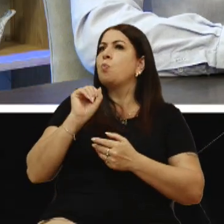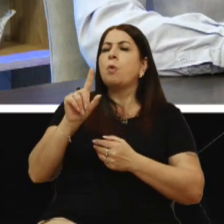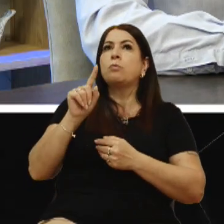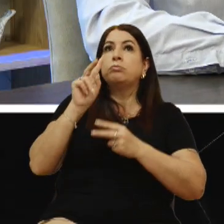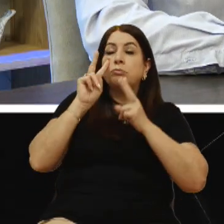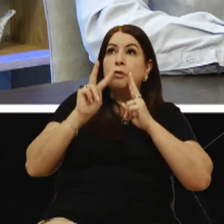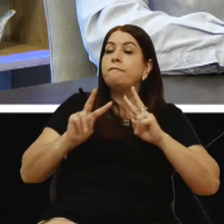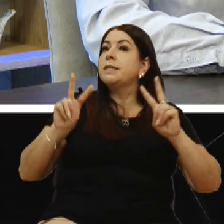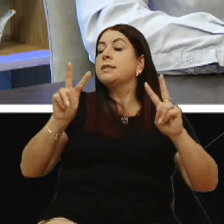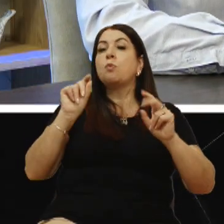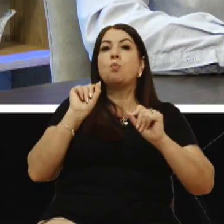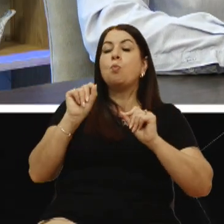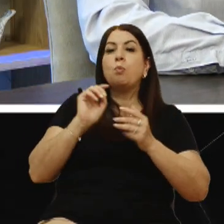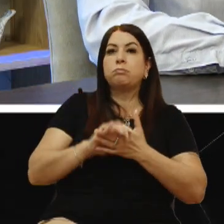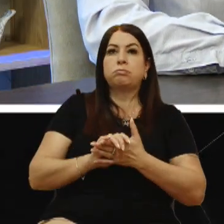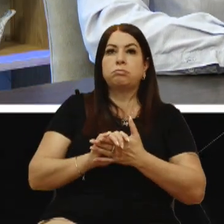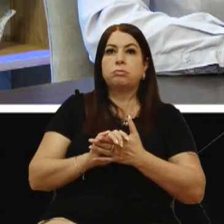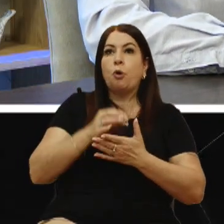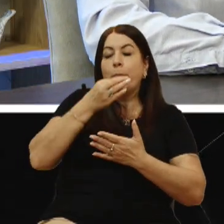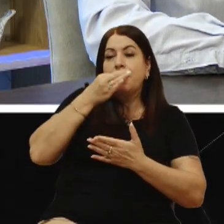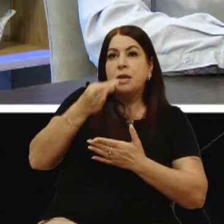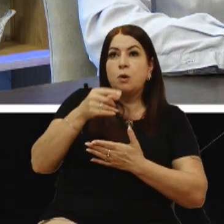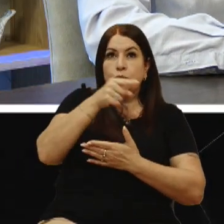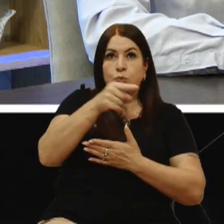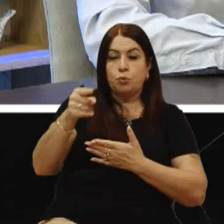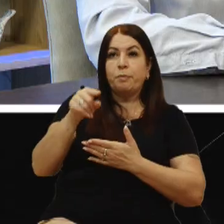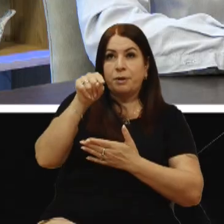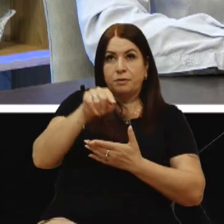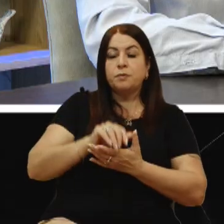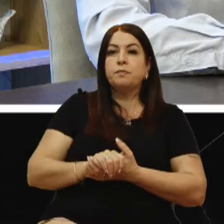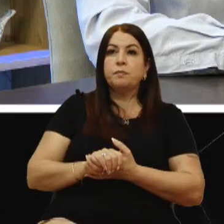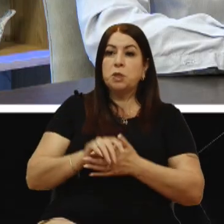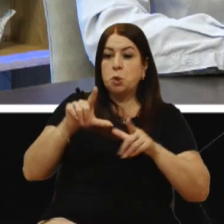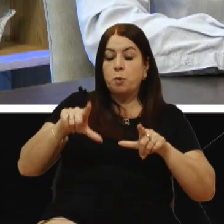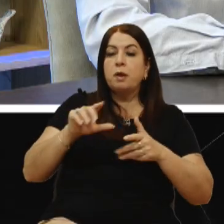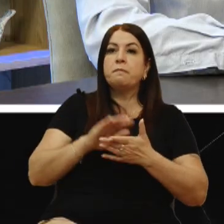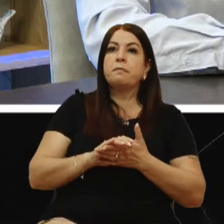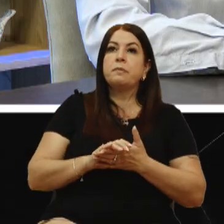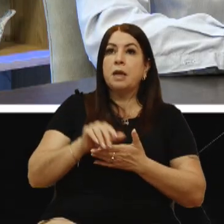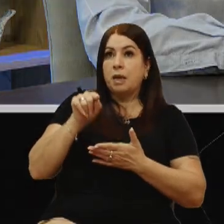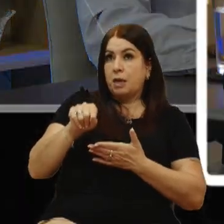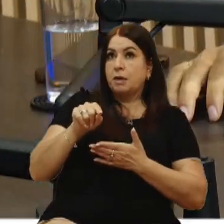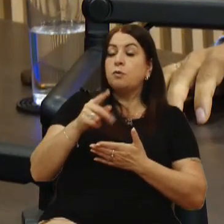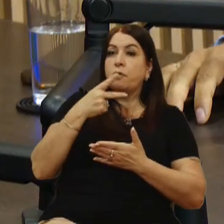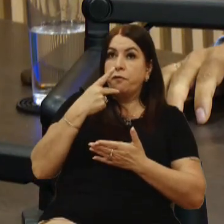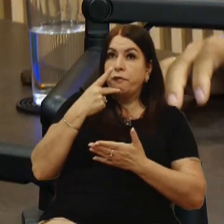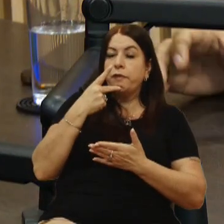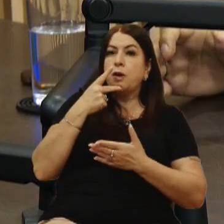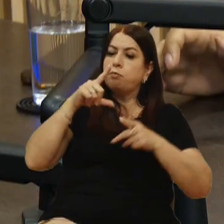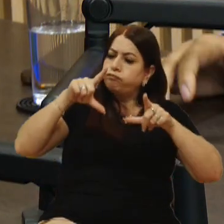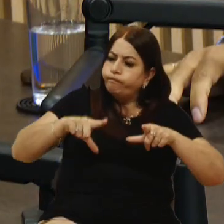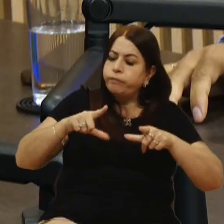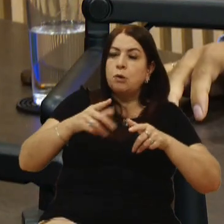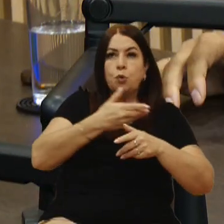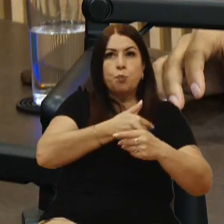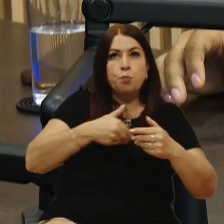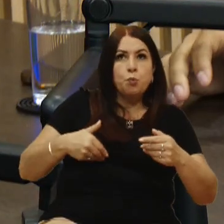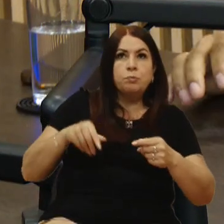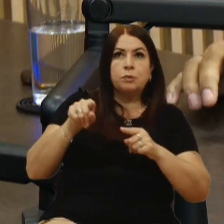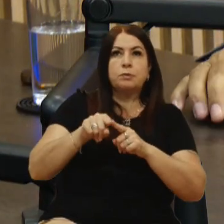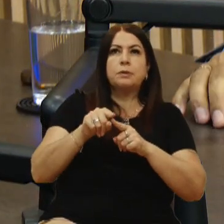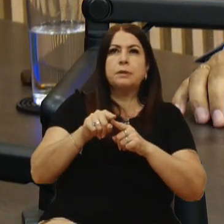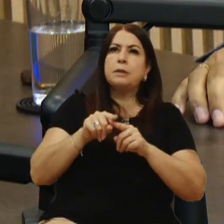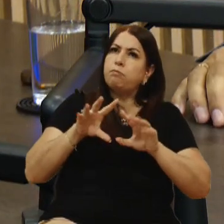visão também, qual que é a sua opinião sobre a Maesa? Então, a Maesa, como o senhor falou, é um espaço público hoje, né, que